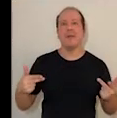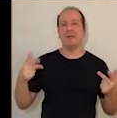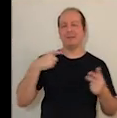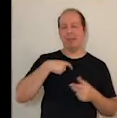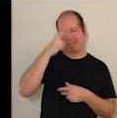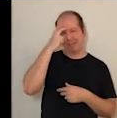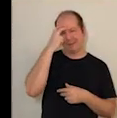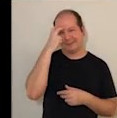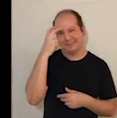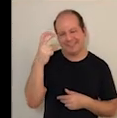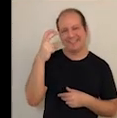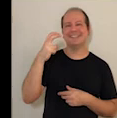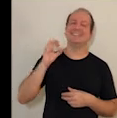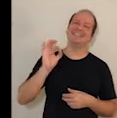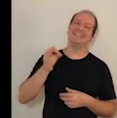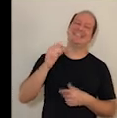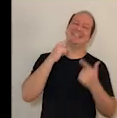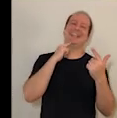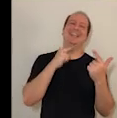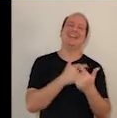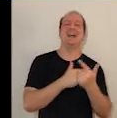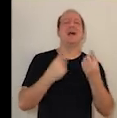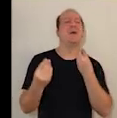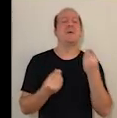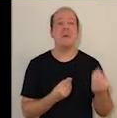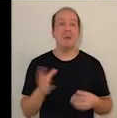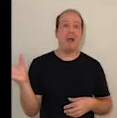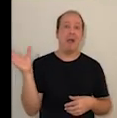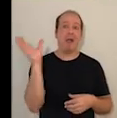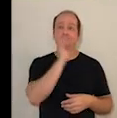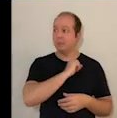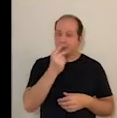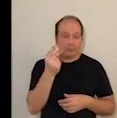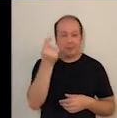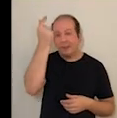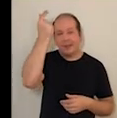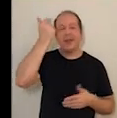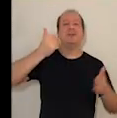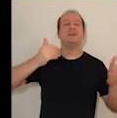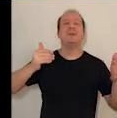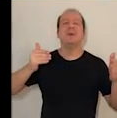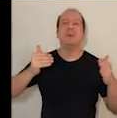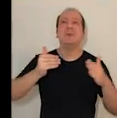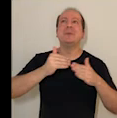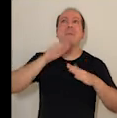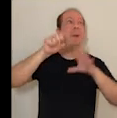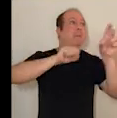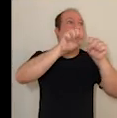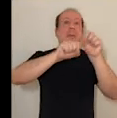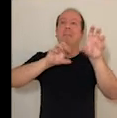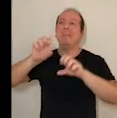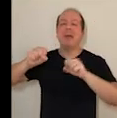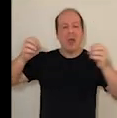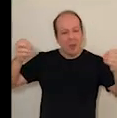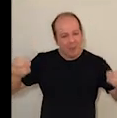discípulo, Mosca! És uma raposa muito inteligente! Com uma